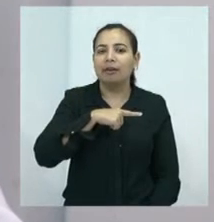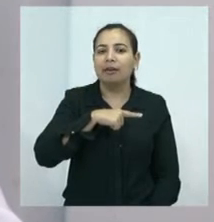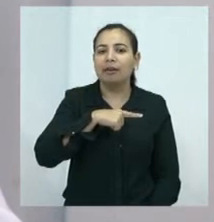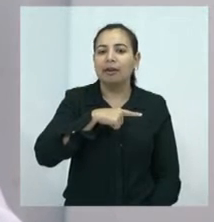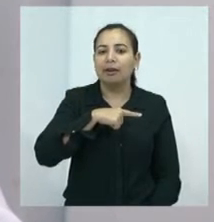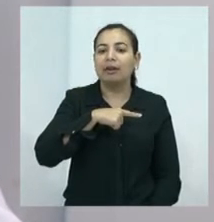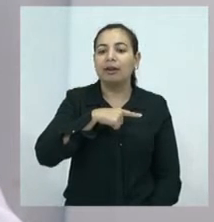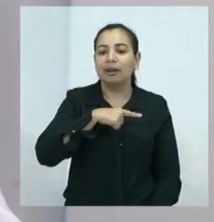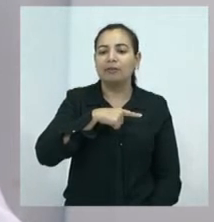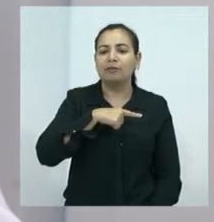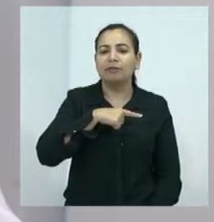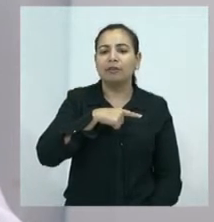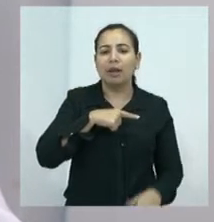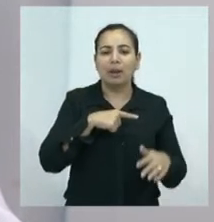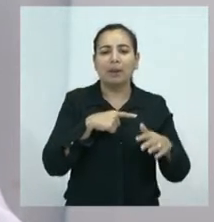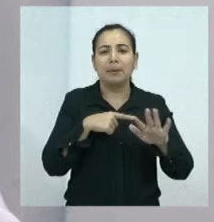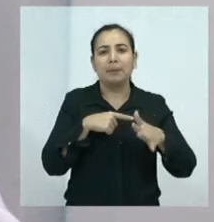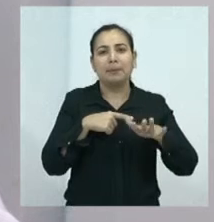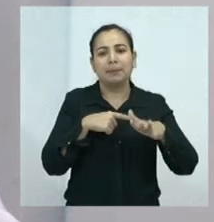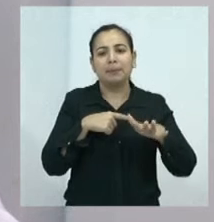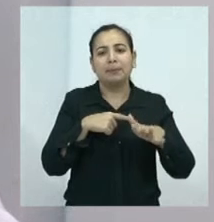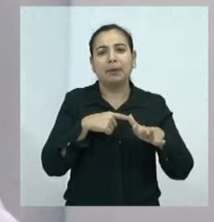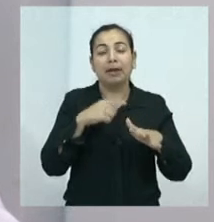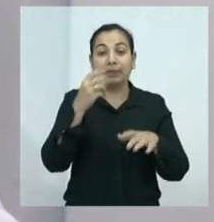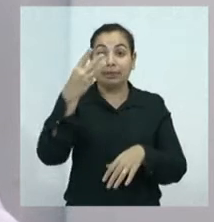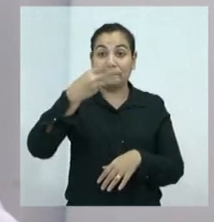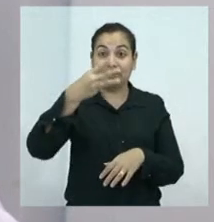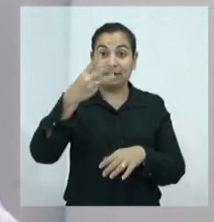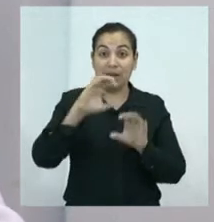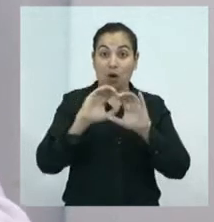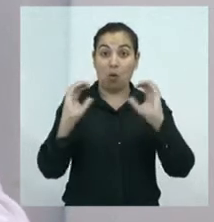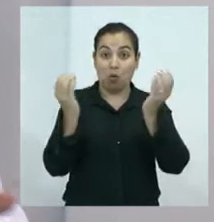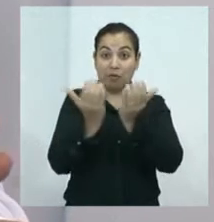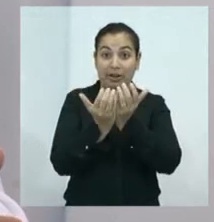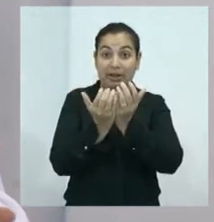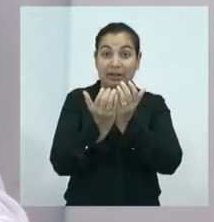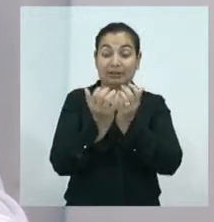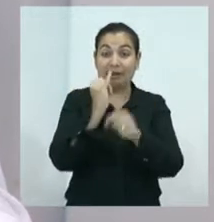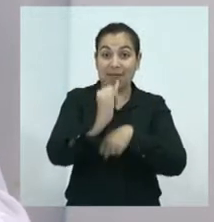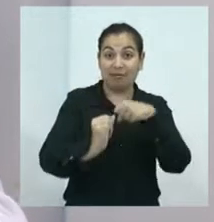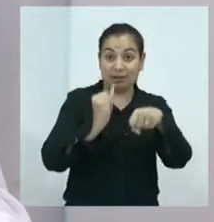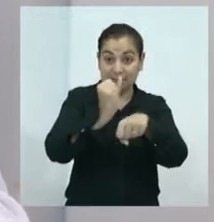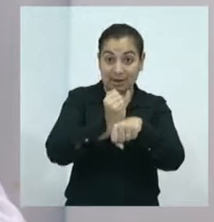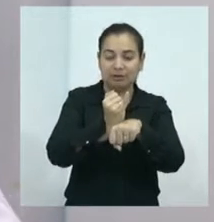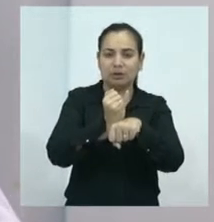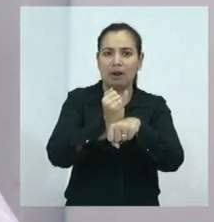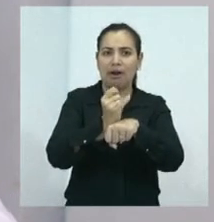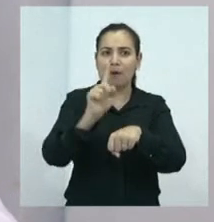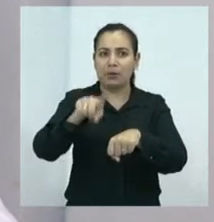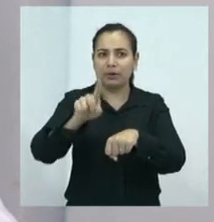Constituição terceira, também de 80. exatamente, a partir da terceira conferência, né, internacional sobre a questão